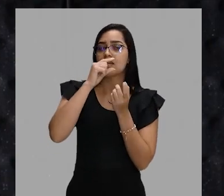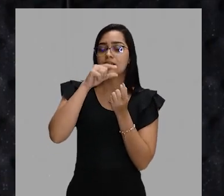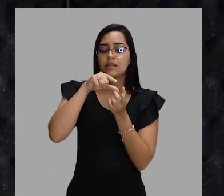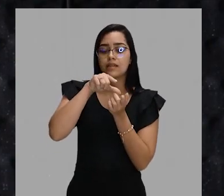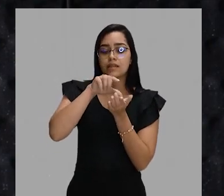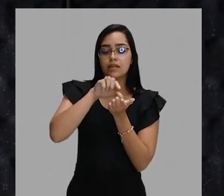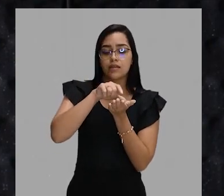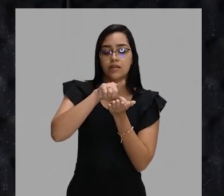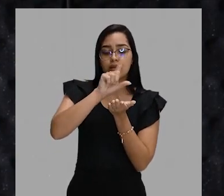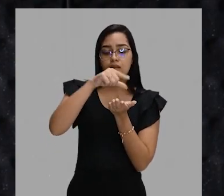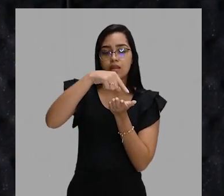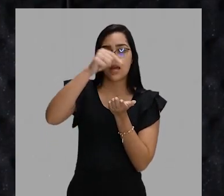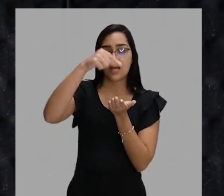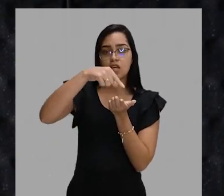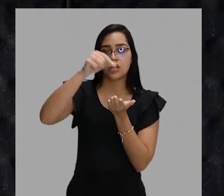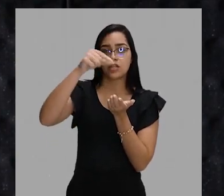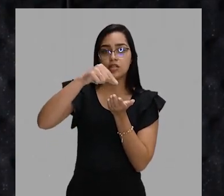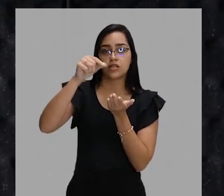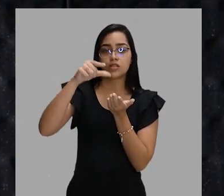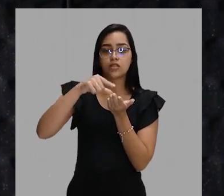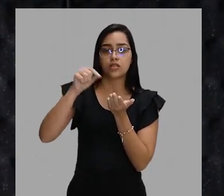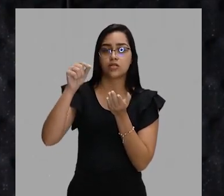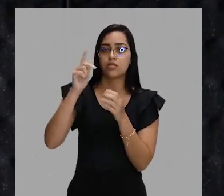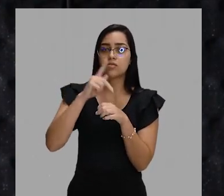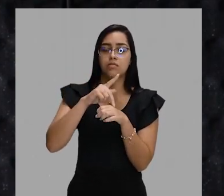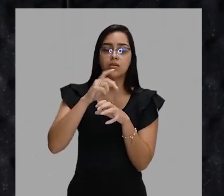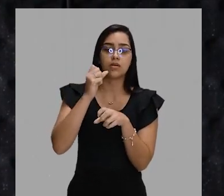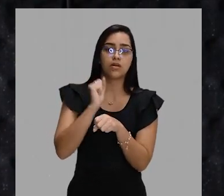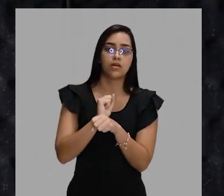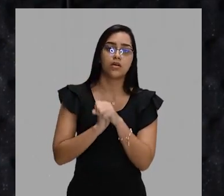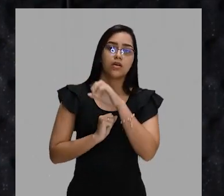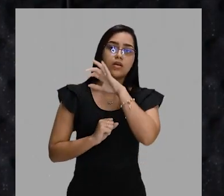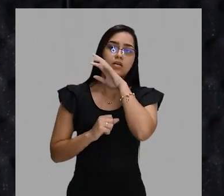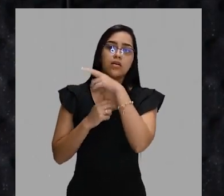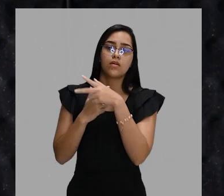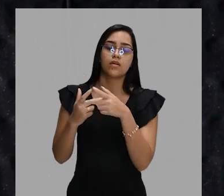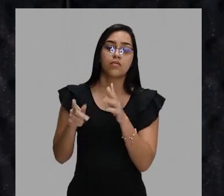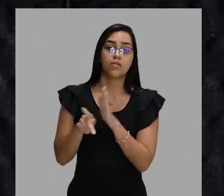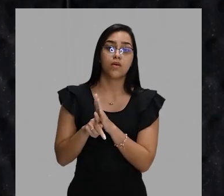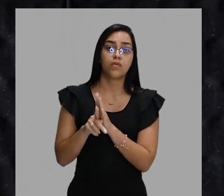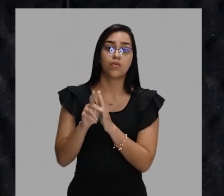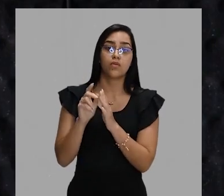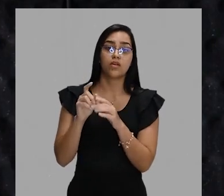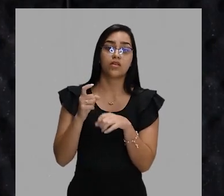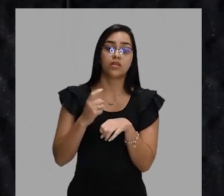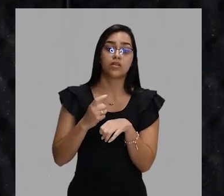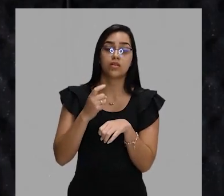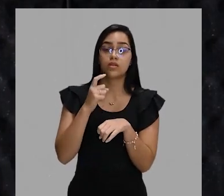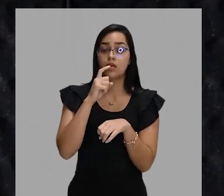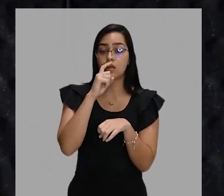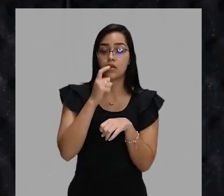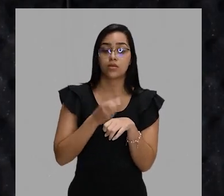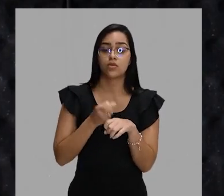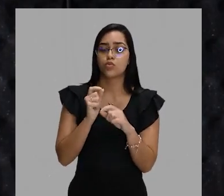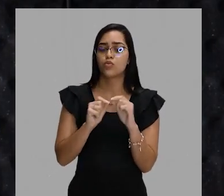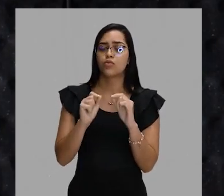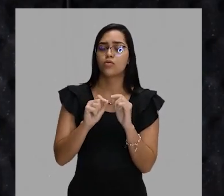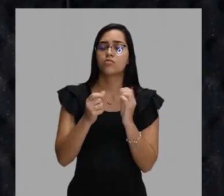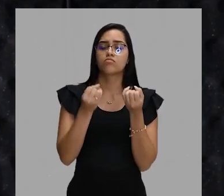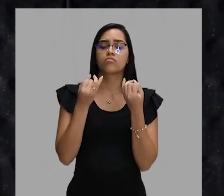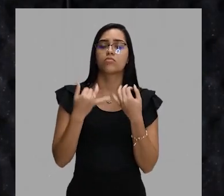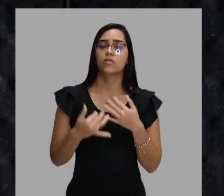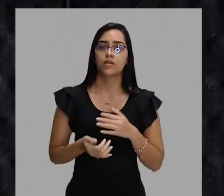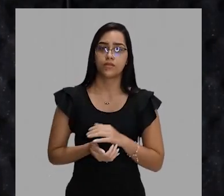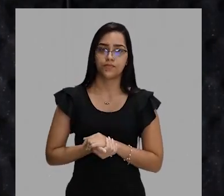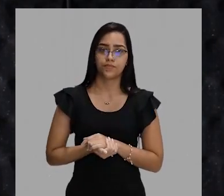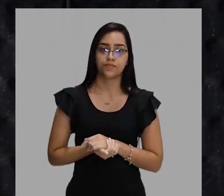impressas em rochas, ossos, fezes petrificadas, animais conservados em gelo. E o que esses fósseis eles nos